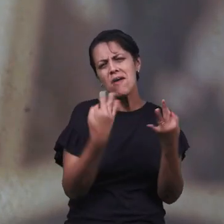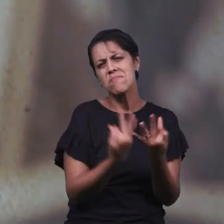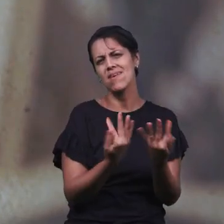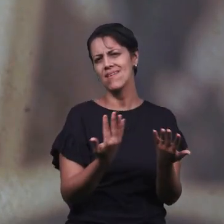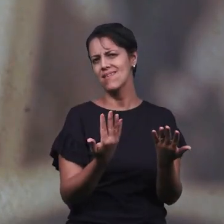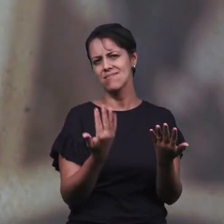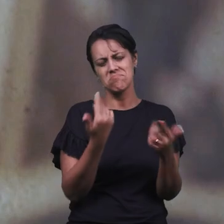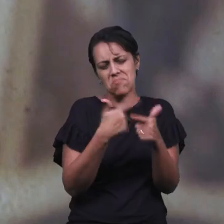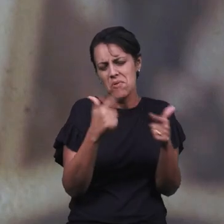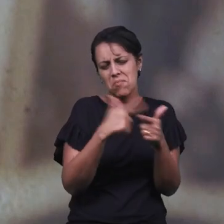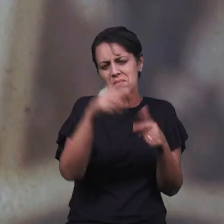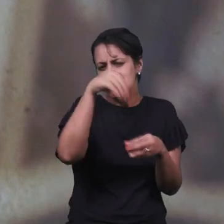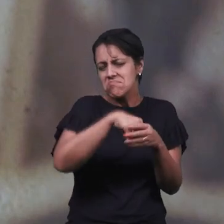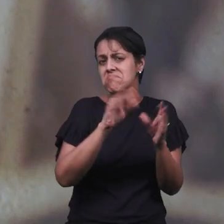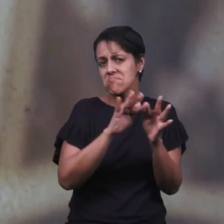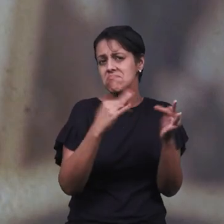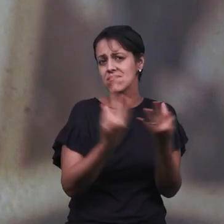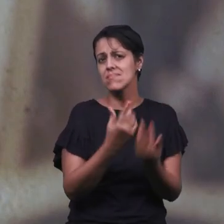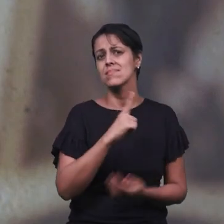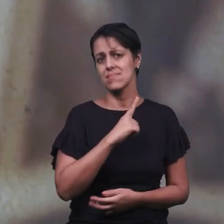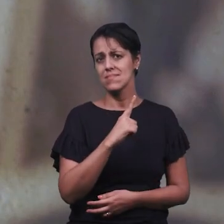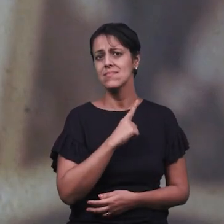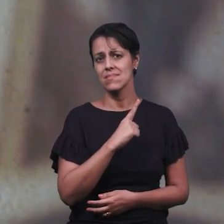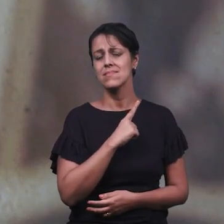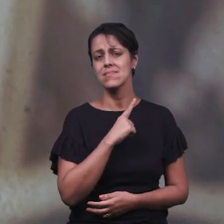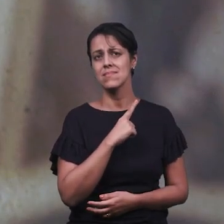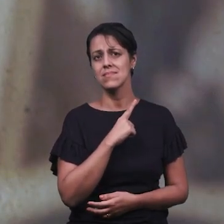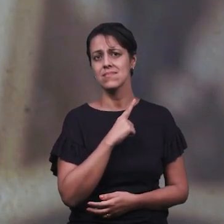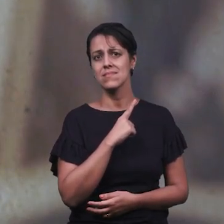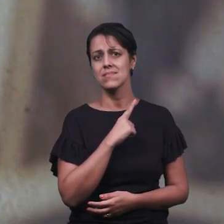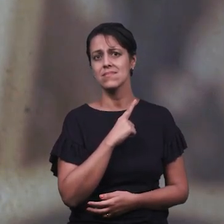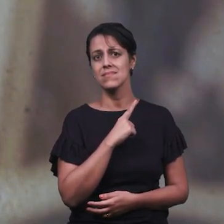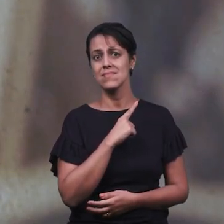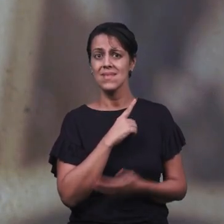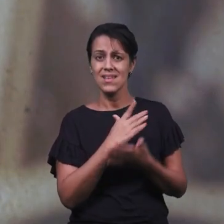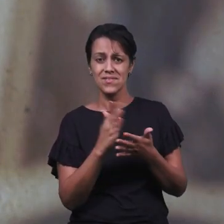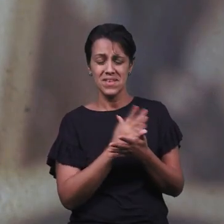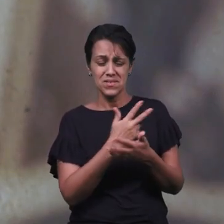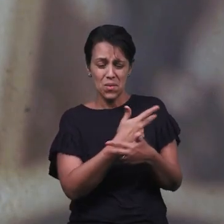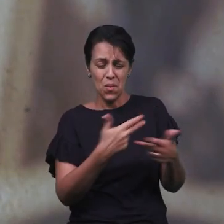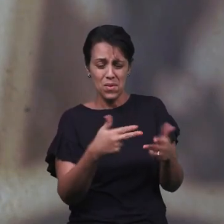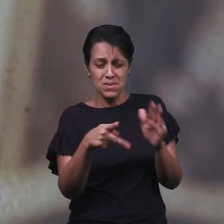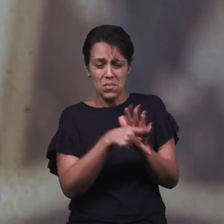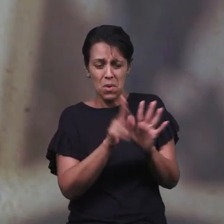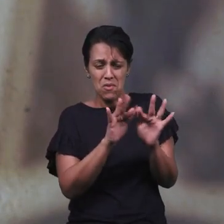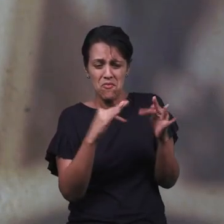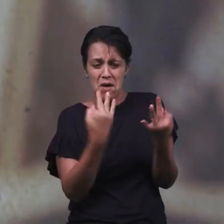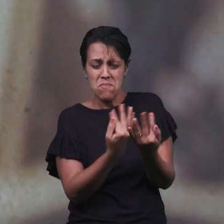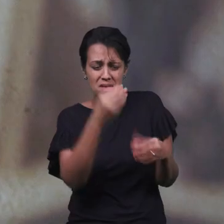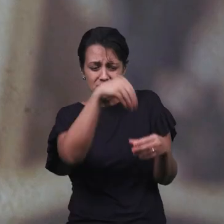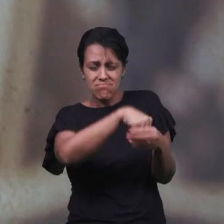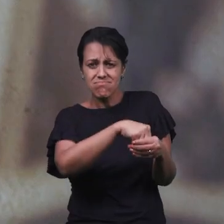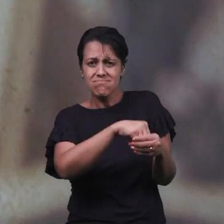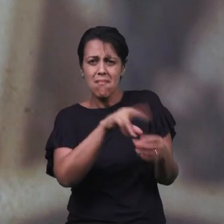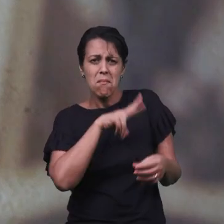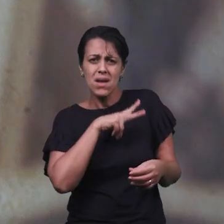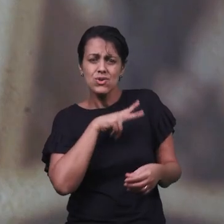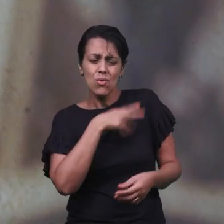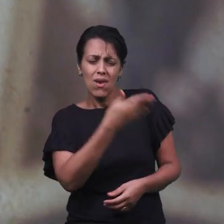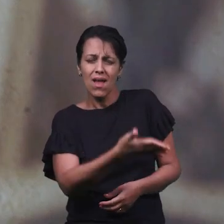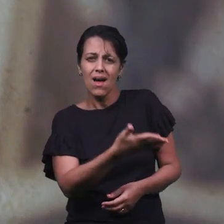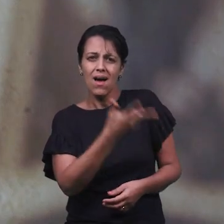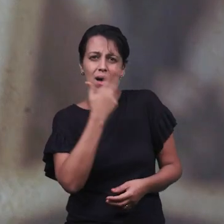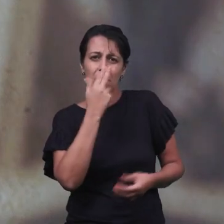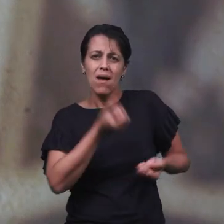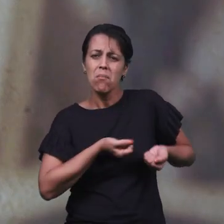Você entendeu? Questões de família. Você pegou as questões da família, tão particular da família, e você